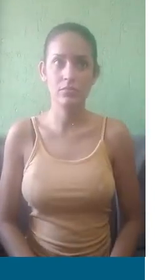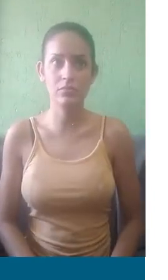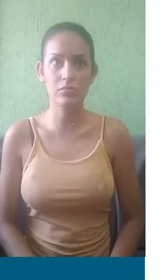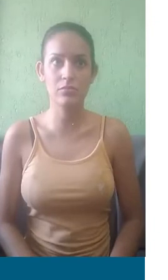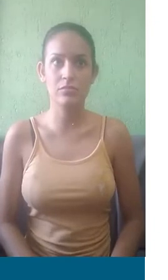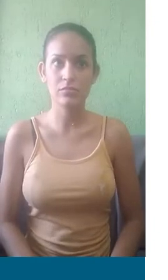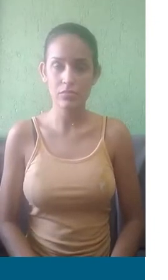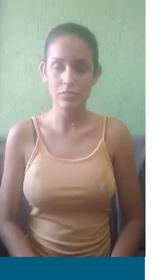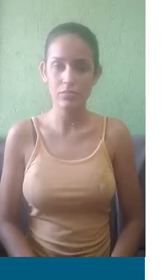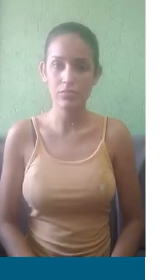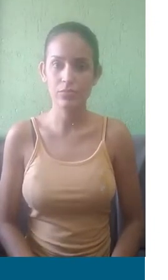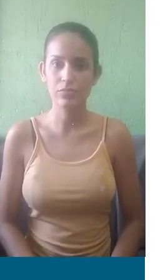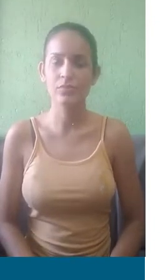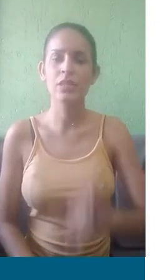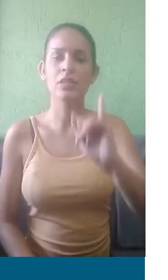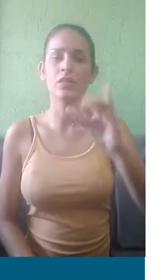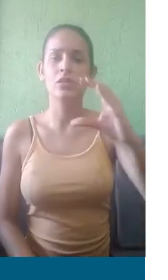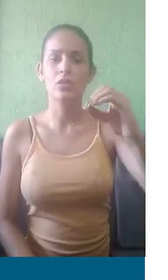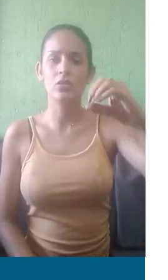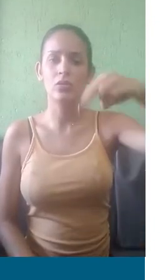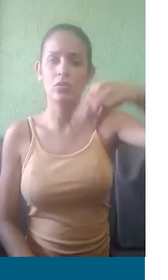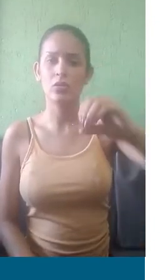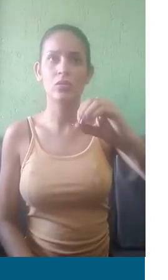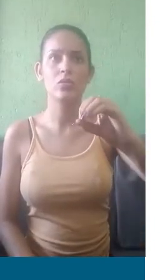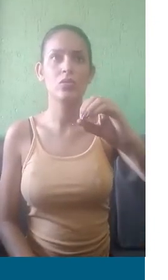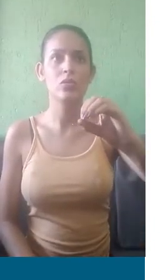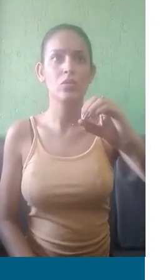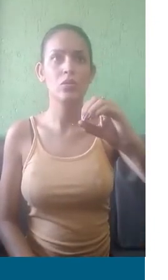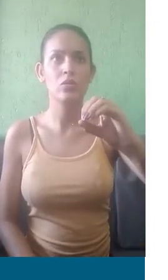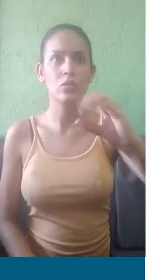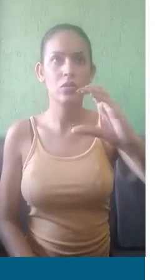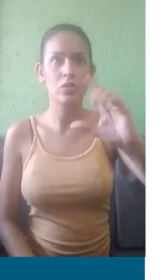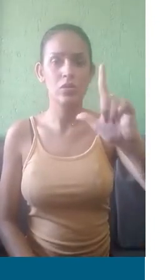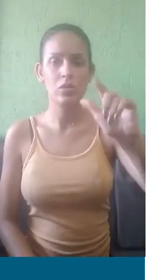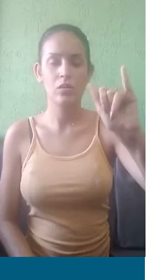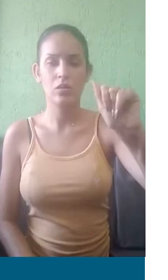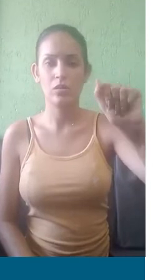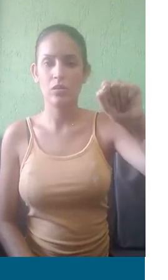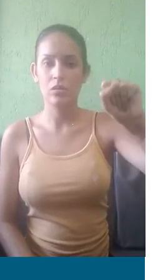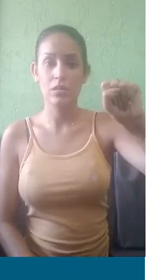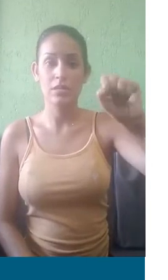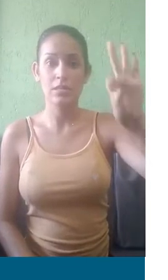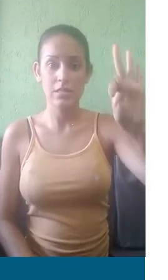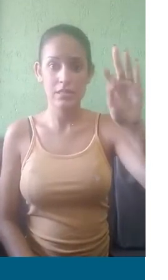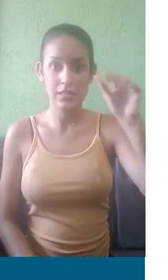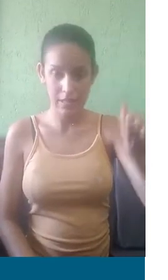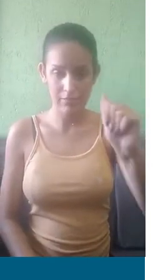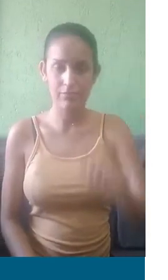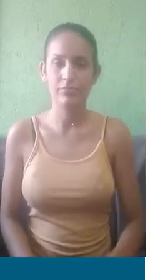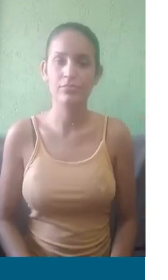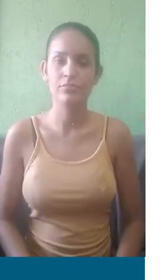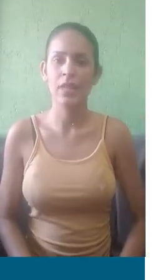colonial de forma iconoclasta, ou seja, quebrando ideias e visões tradicionais a respeito do processo de colonização